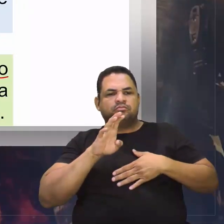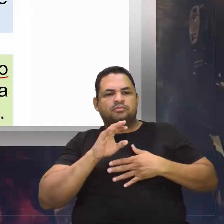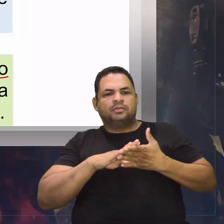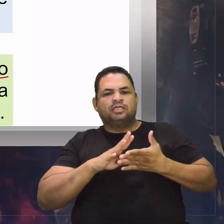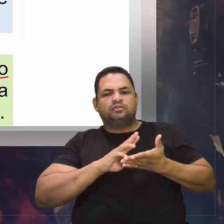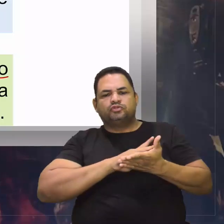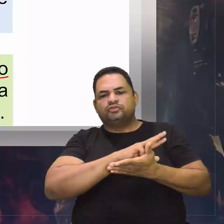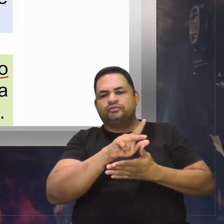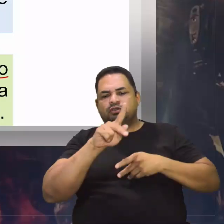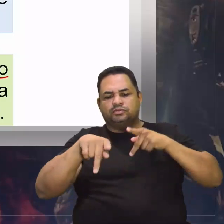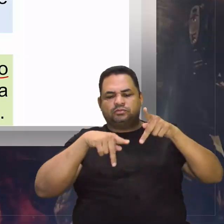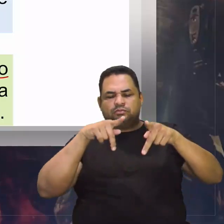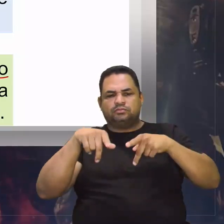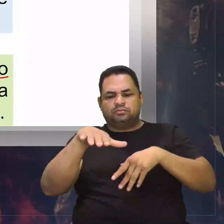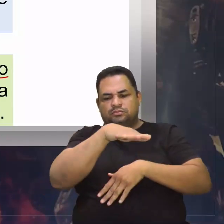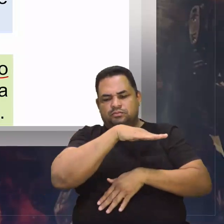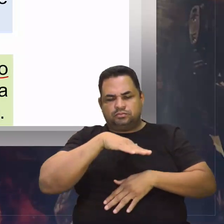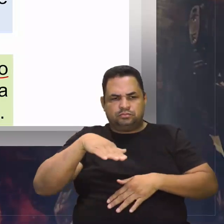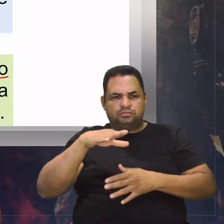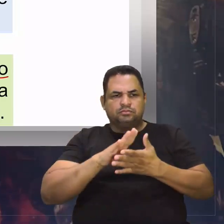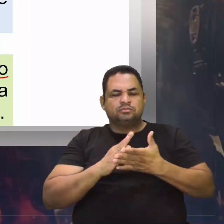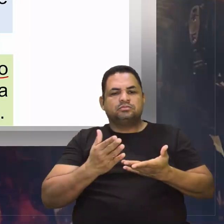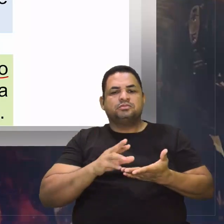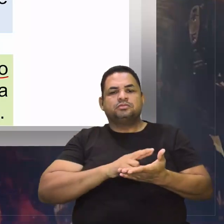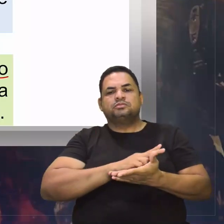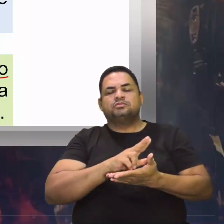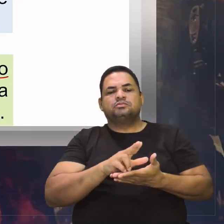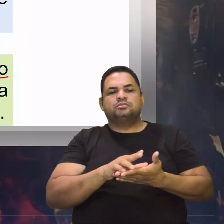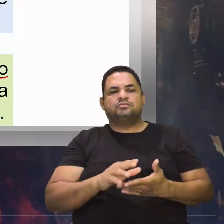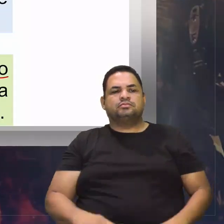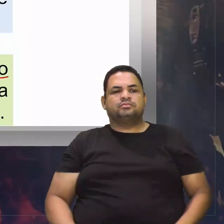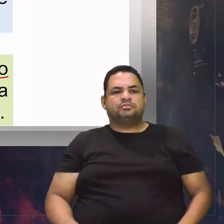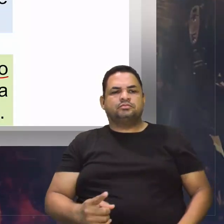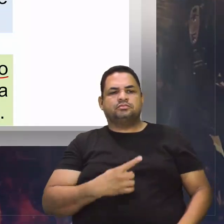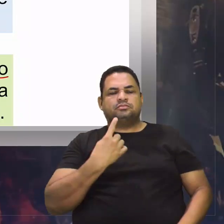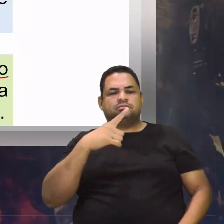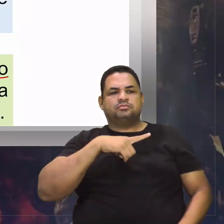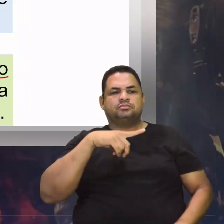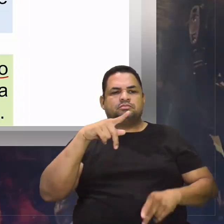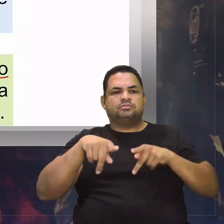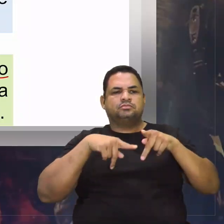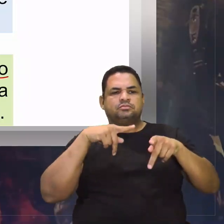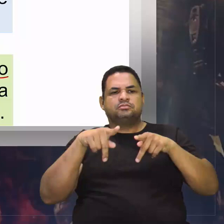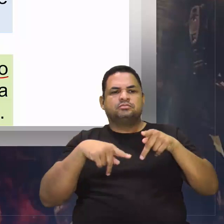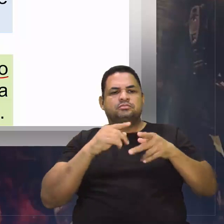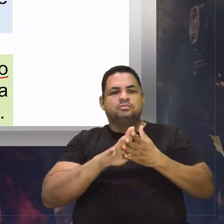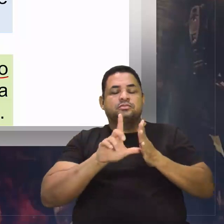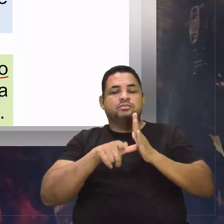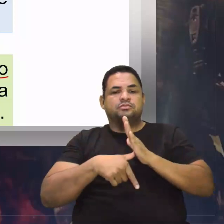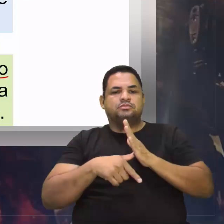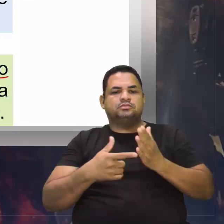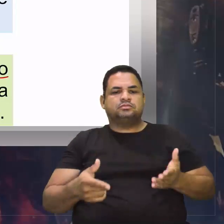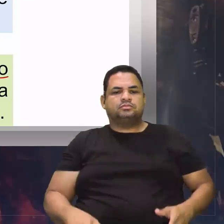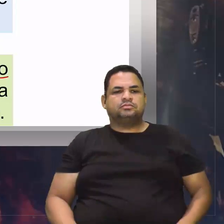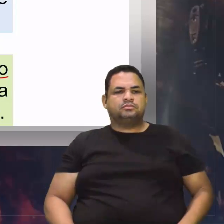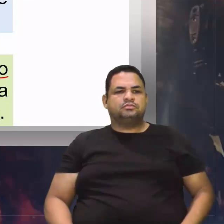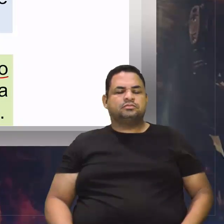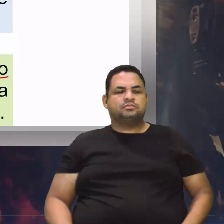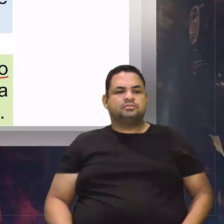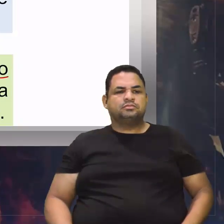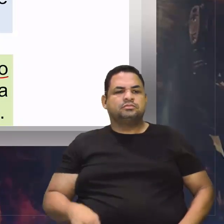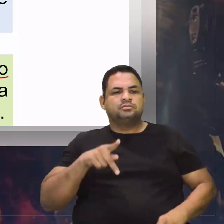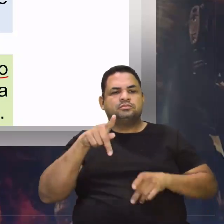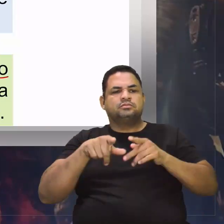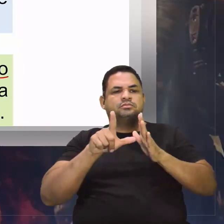os vândalos, os visigodos, os ostrogodos, etc., nós tínhamos alguns povos que ainda eram atrasados. E esse povo